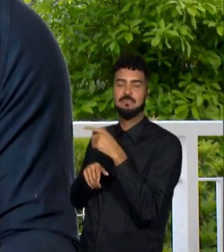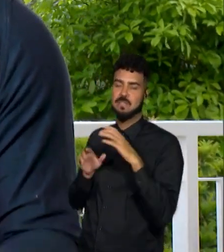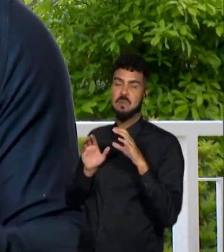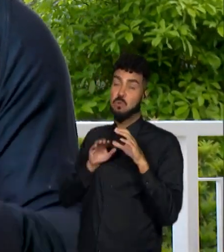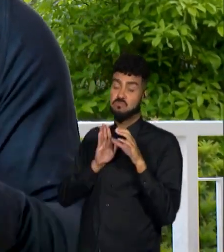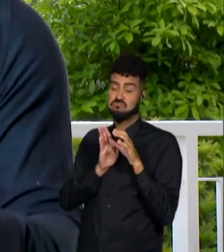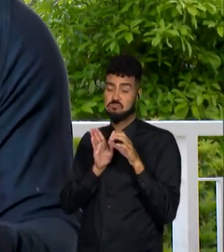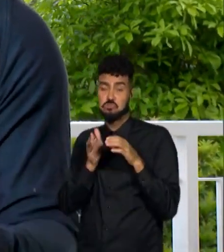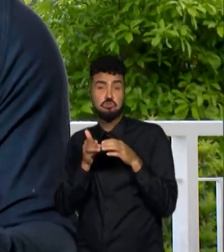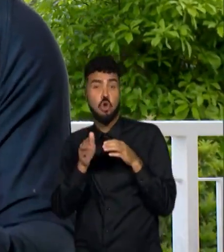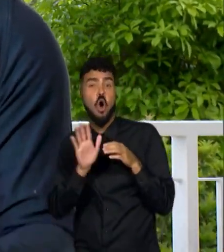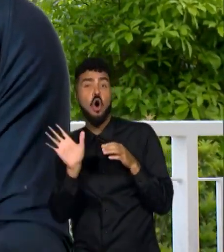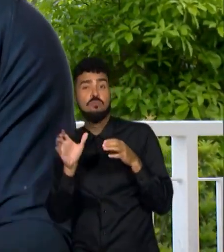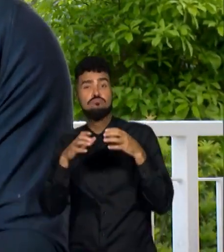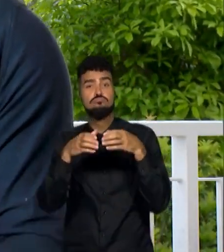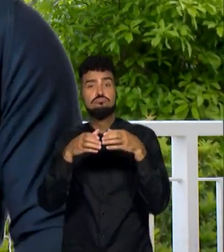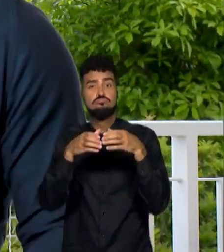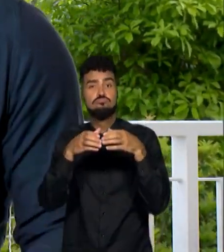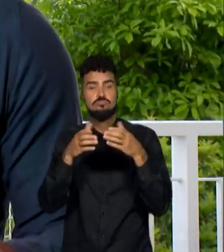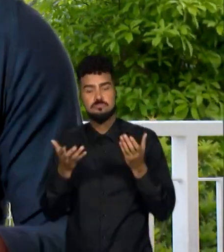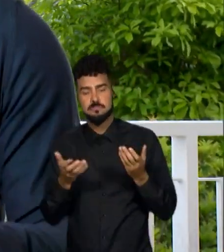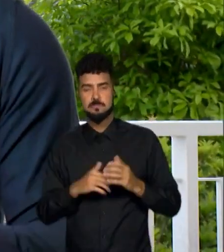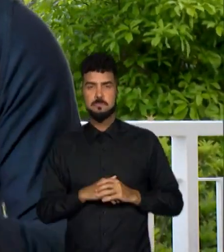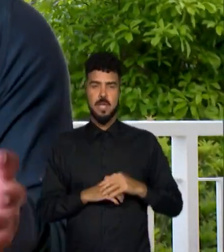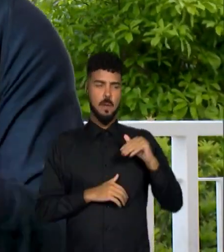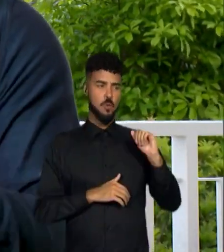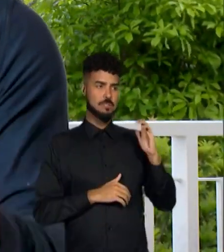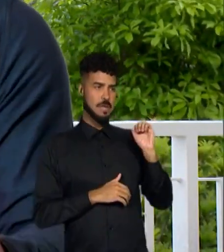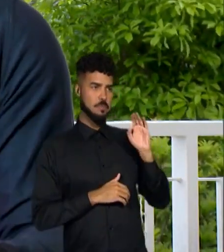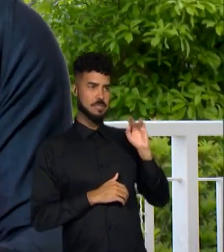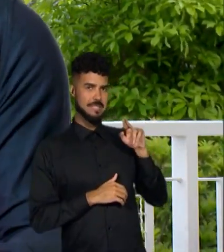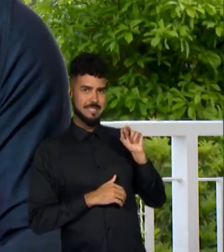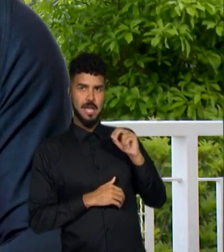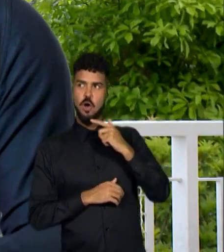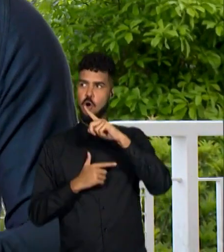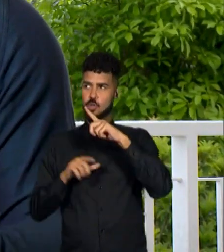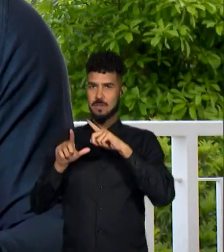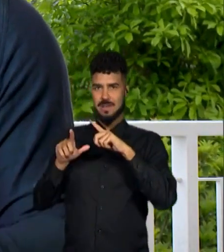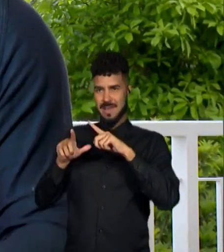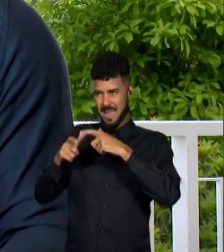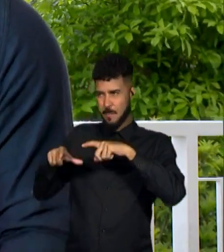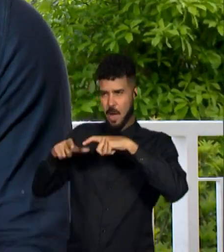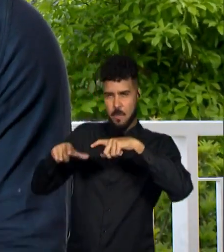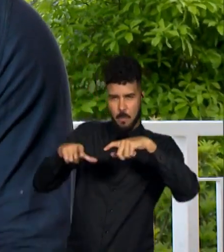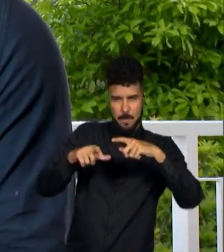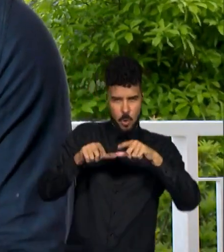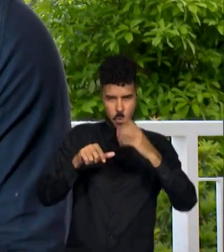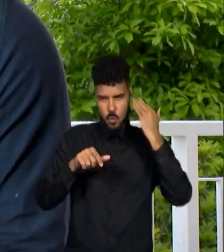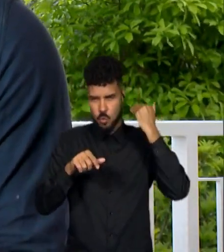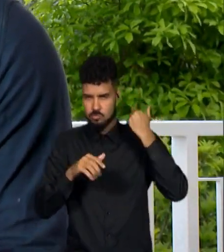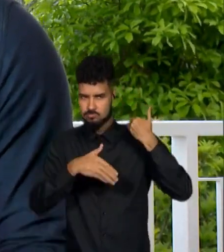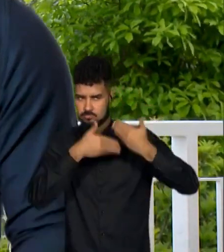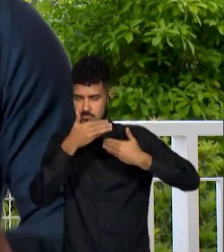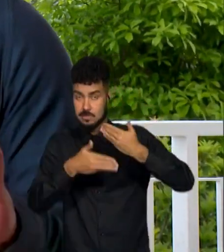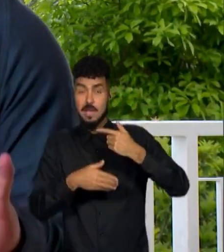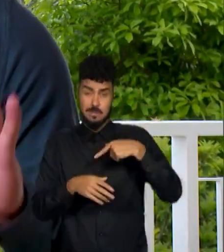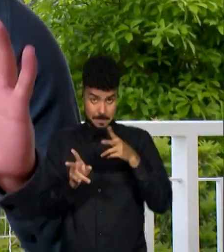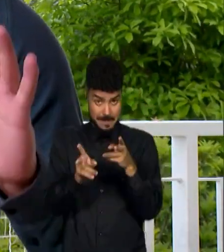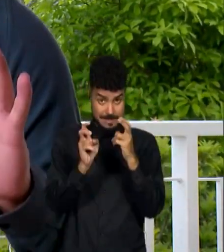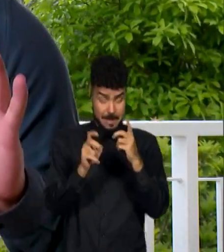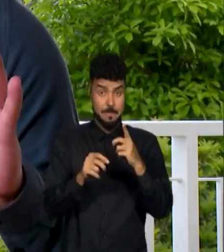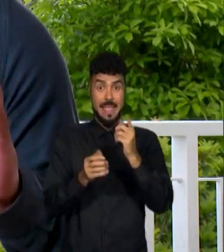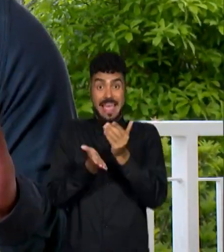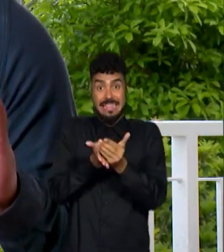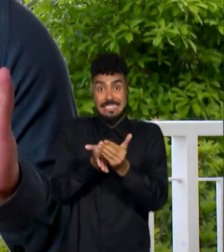Moça Bonita, do estádio do Bangu de maneira geral, não só Moça Bonita, mas dos dois campos do Bangu de Atejo, o que a gente tem dentro desse processo é,